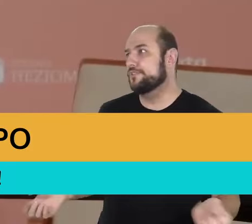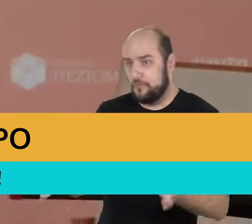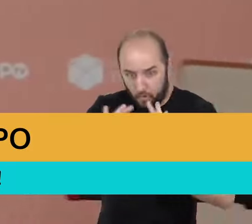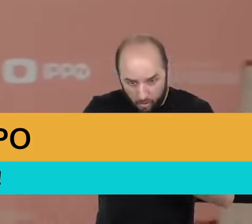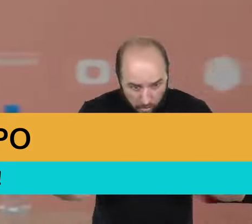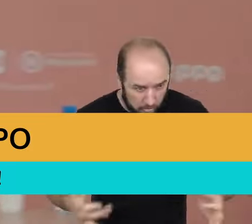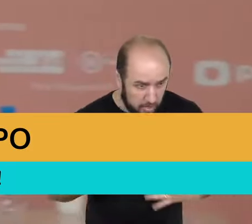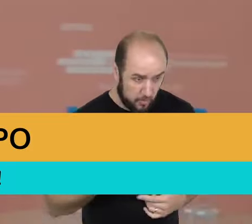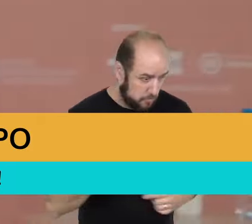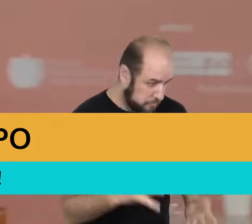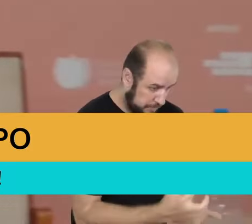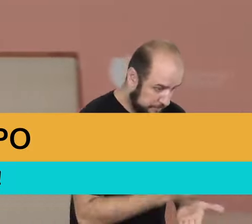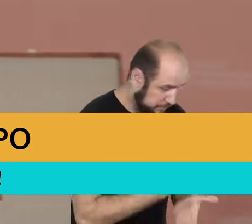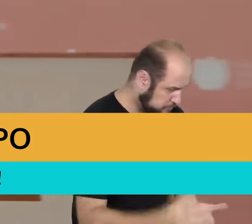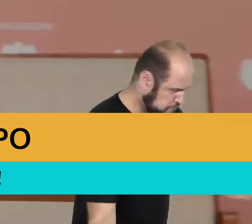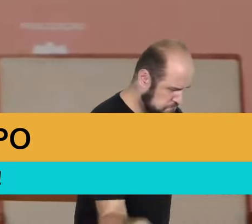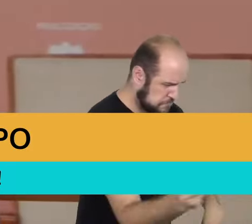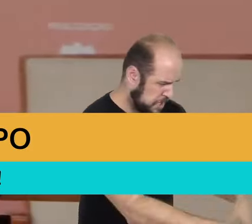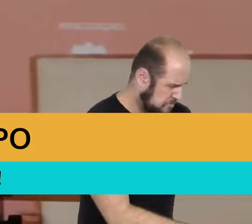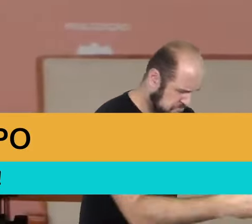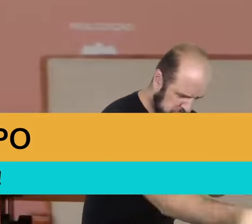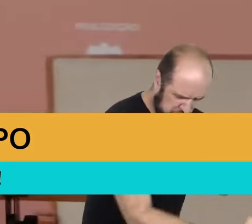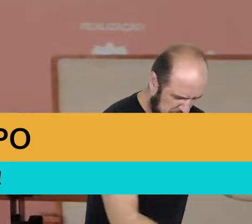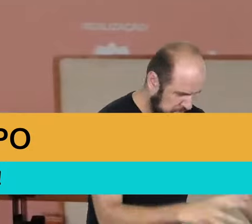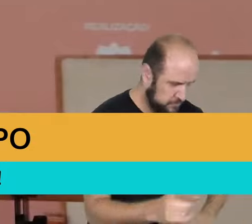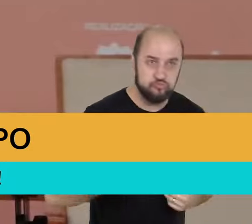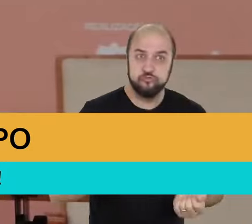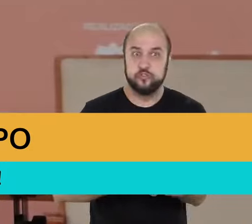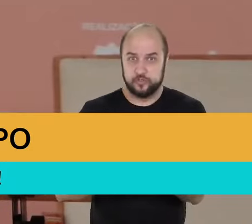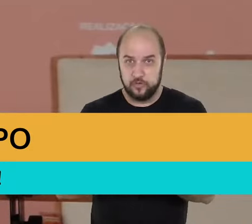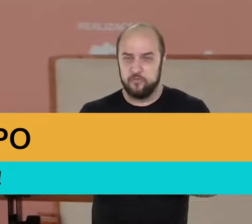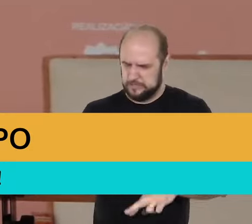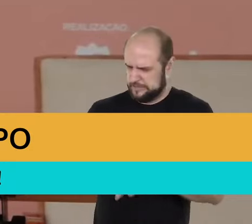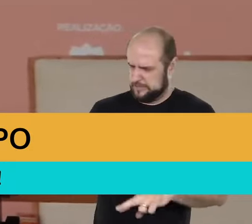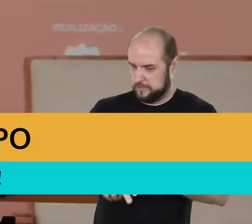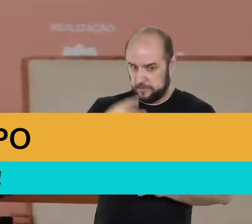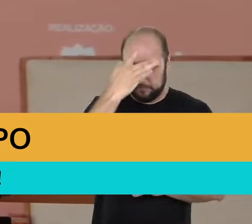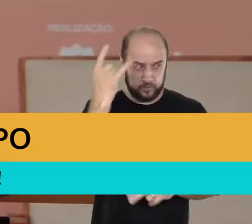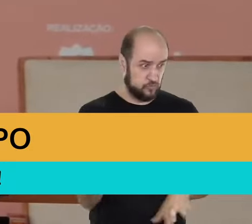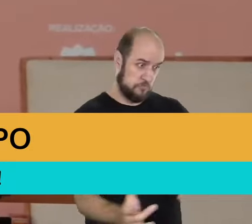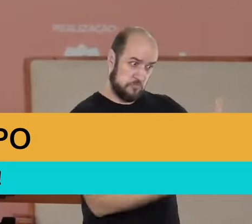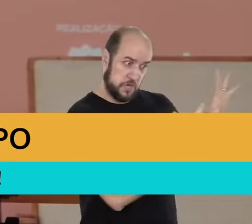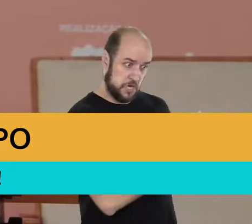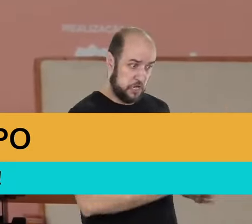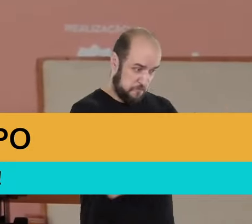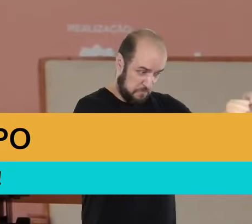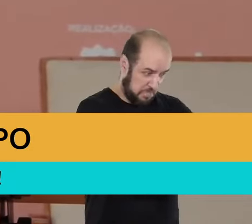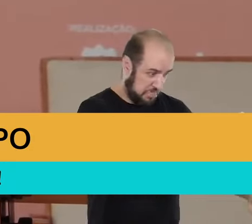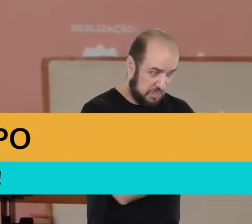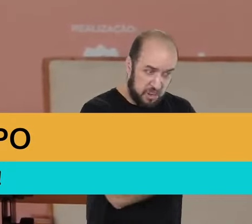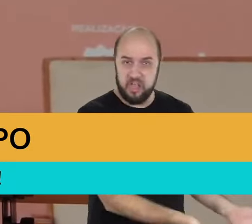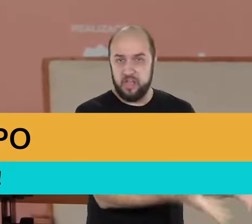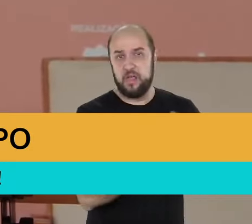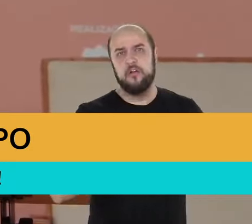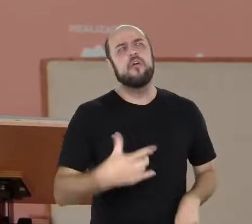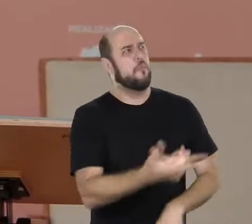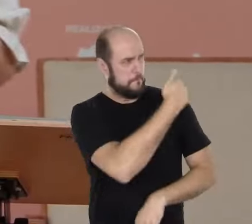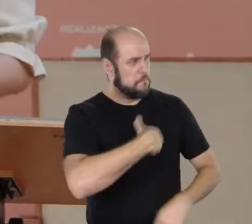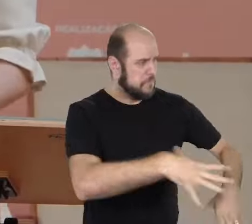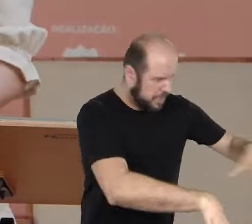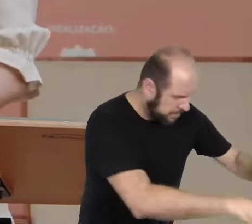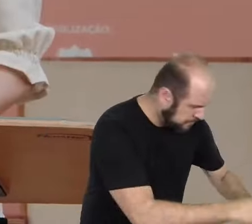eu comecei a pegar o lixo. Pegar o lixo, que eu estava tão indignada. Deu ali sentadinha, o pessoal tinha acabado de sair, deixou o lixo. Aí eu fui pegar o lixo deles. Aí Deus